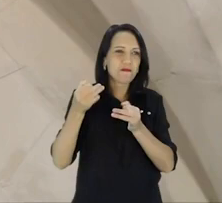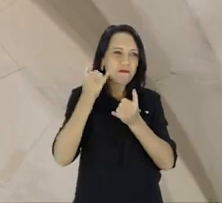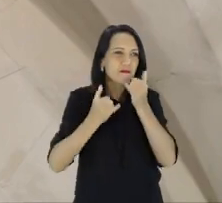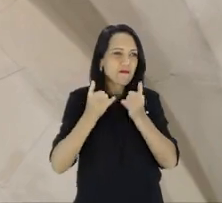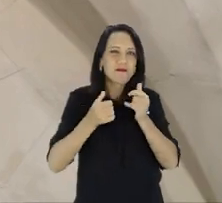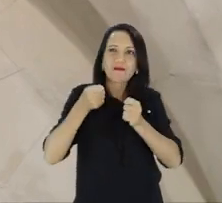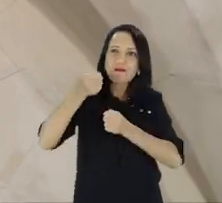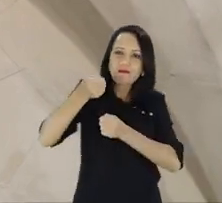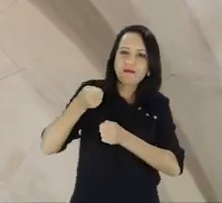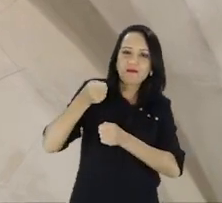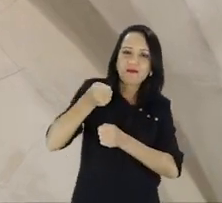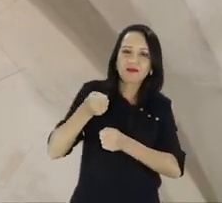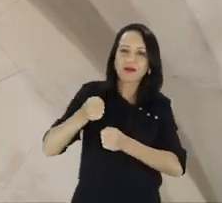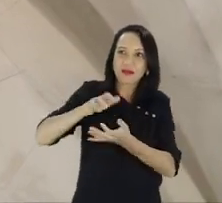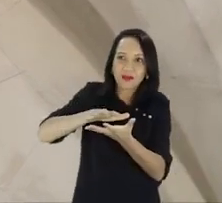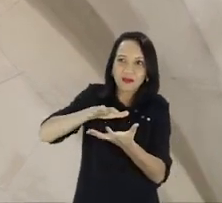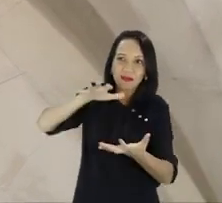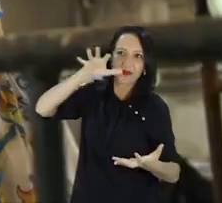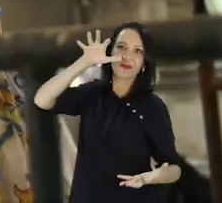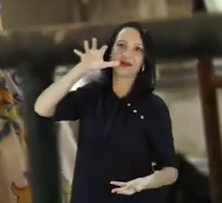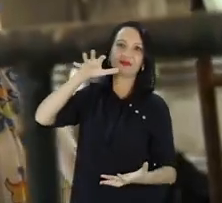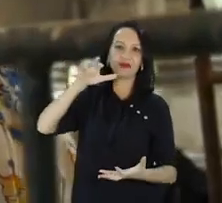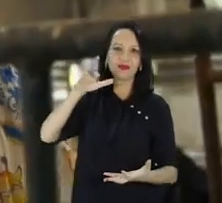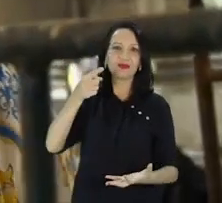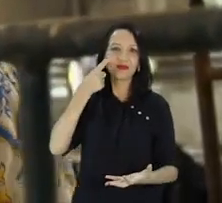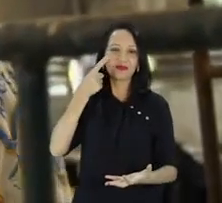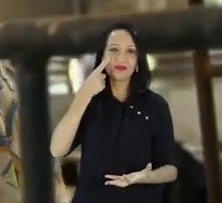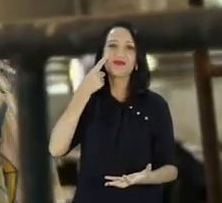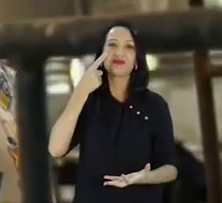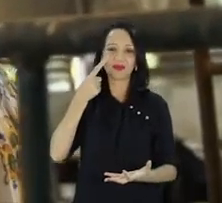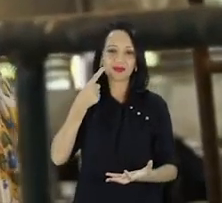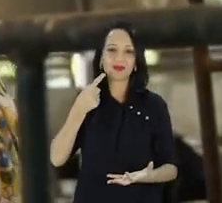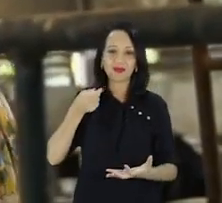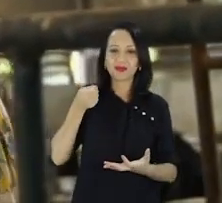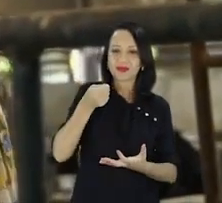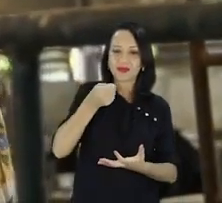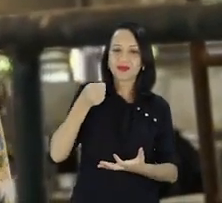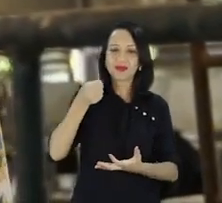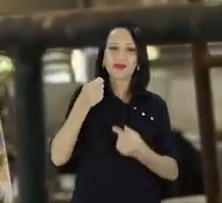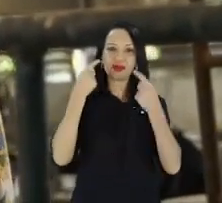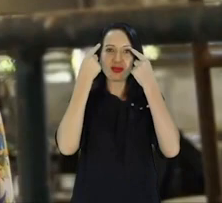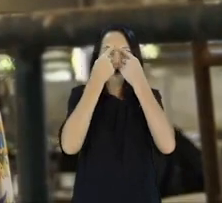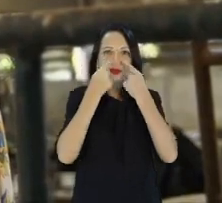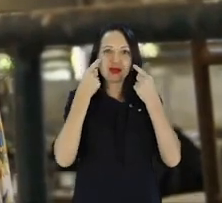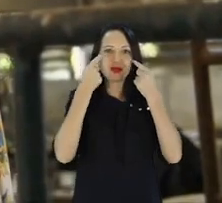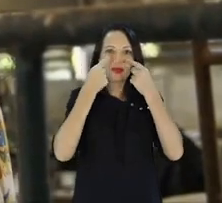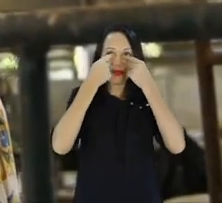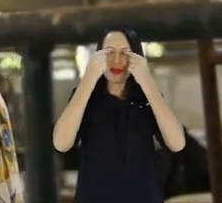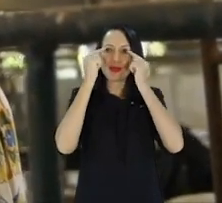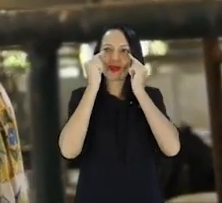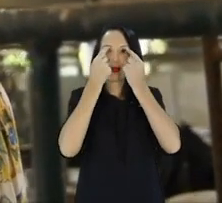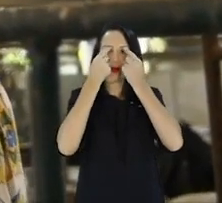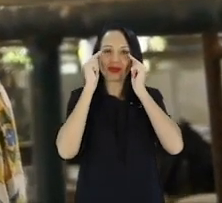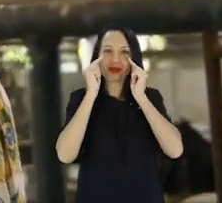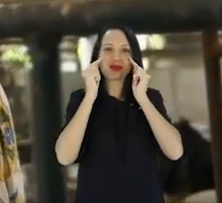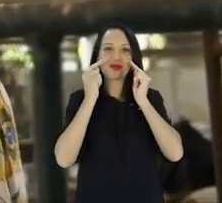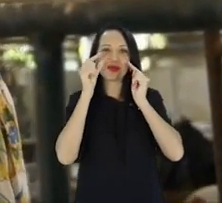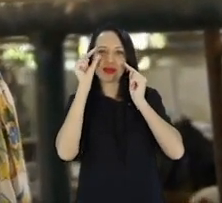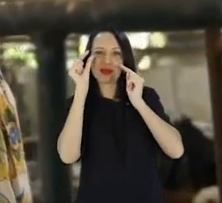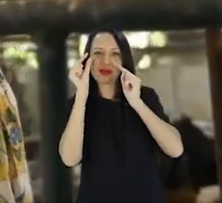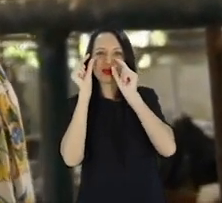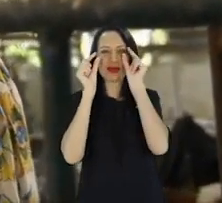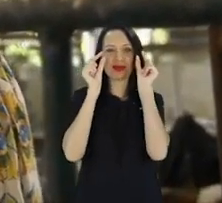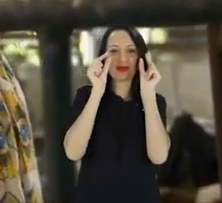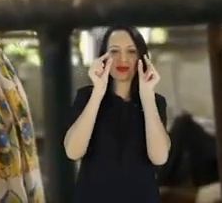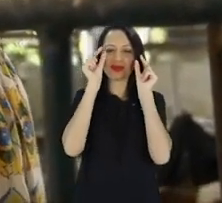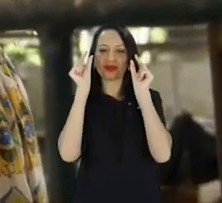20 metros de distância olhava aquela peça gigante para ver que que acontecia quando eu mexia a pupila um pouco e o brilho dos olhos um pouquinho mais para lá um pouquinho